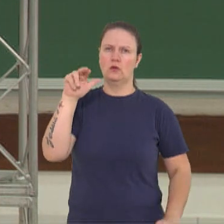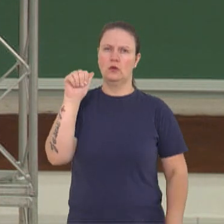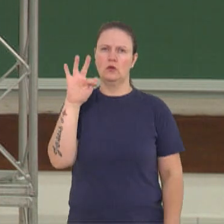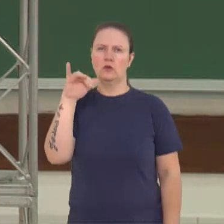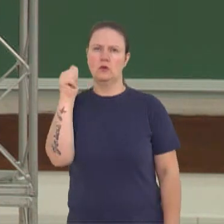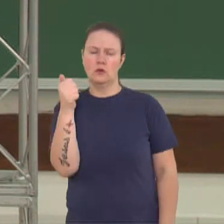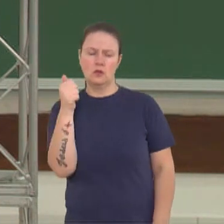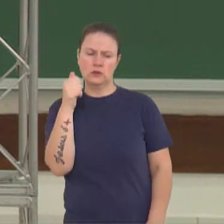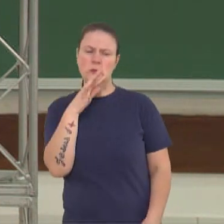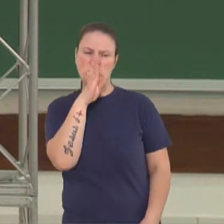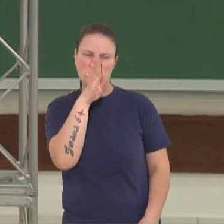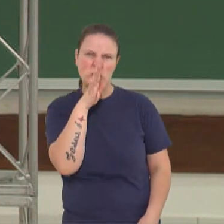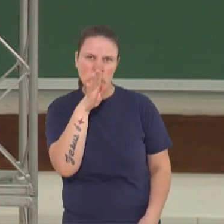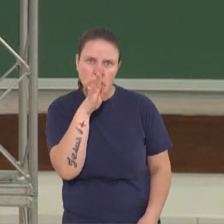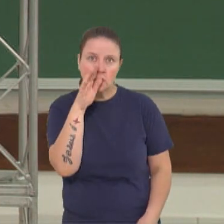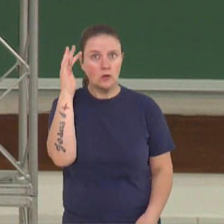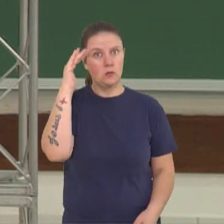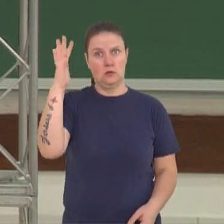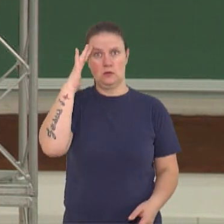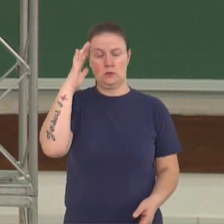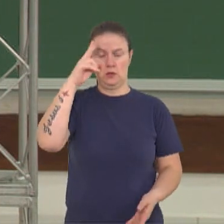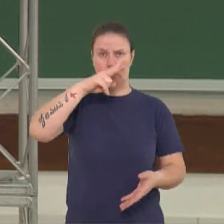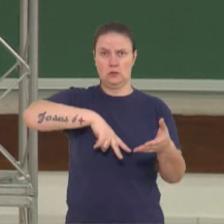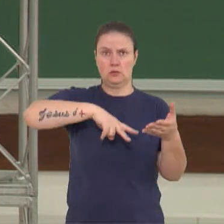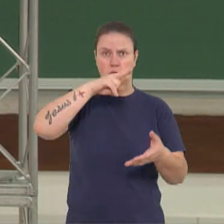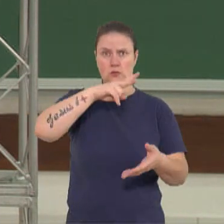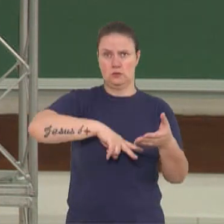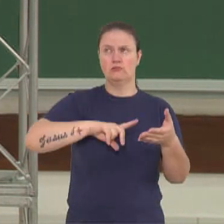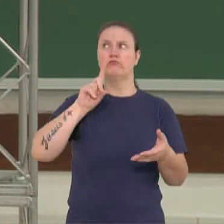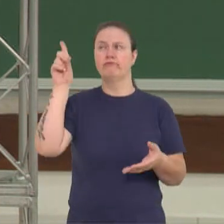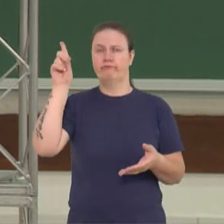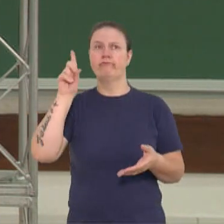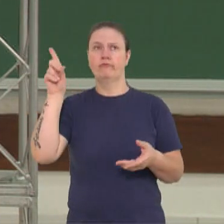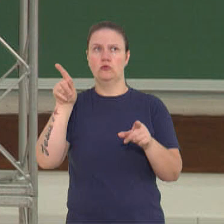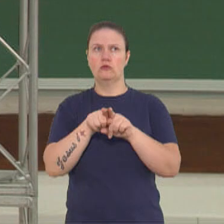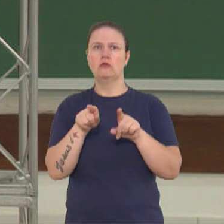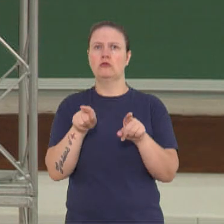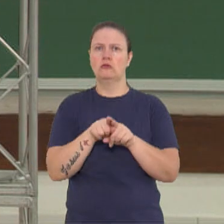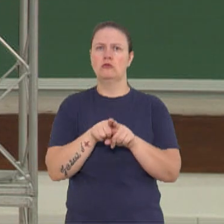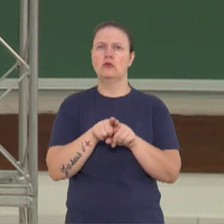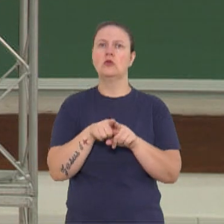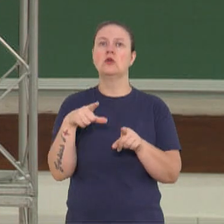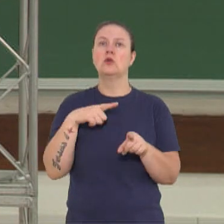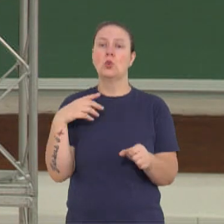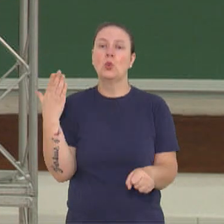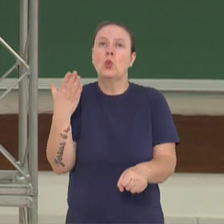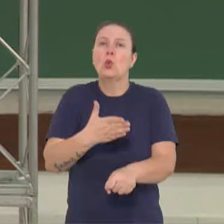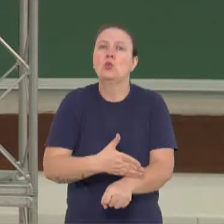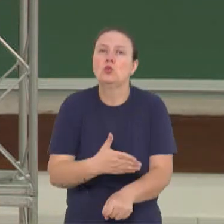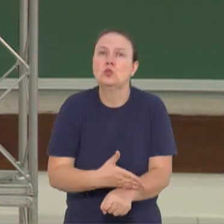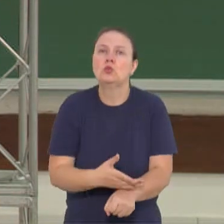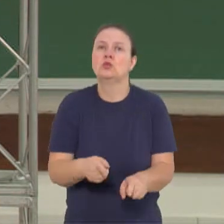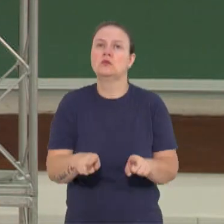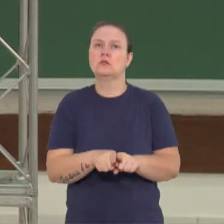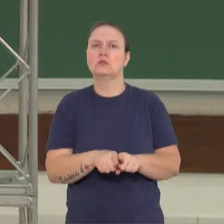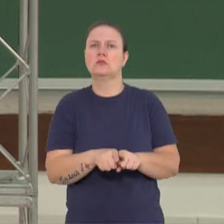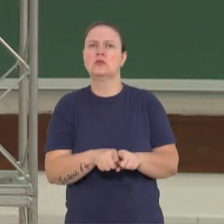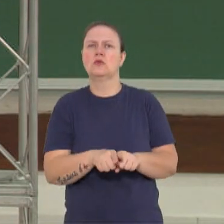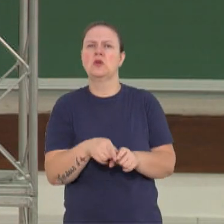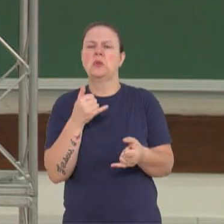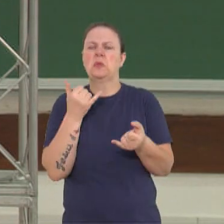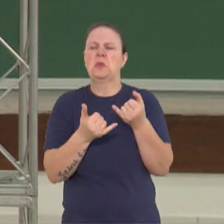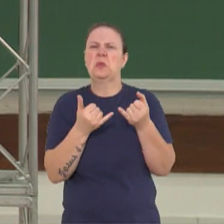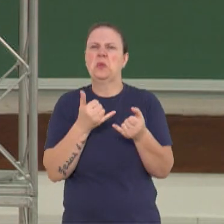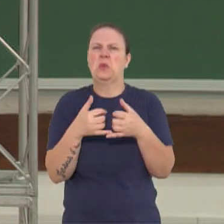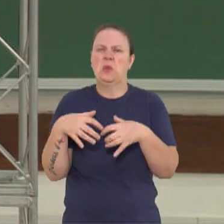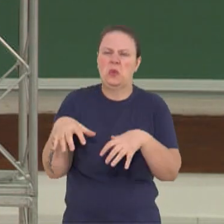Heráclito. Tanto que o Heráclito ficou conhecido pelos filósofos antigos, mesmo os contemporâneos do seu tempo, como o obscuro, que seria a